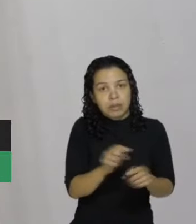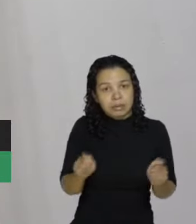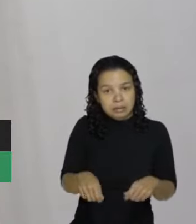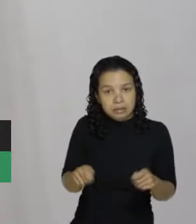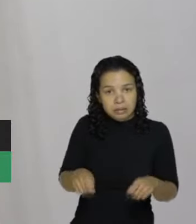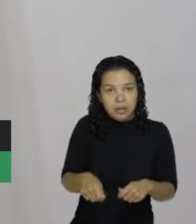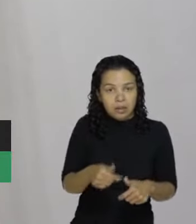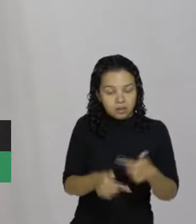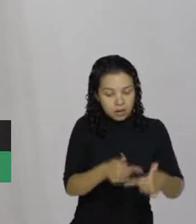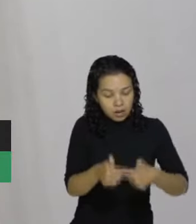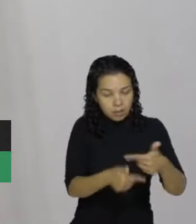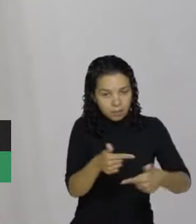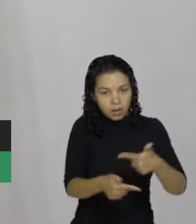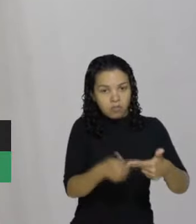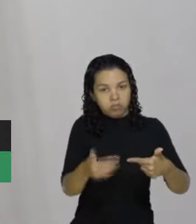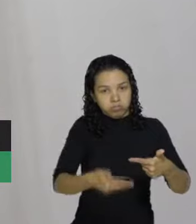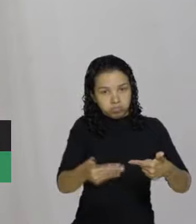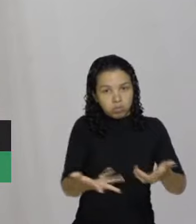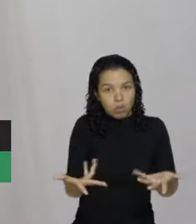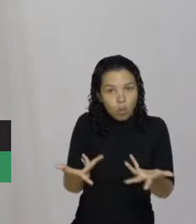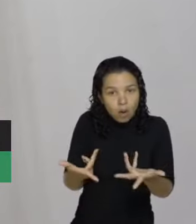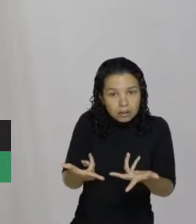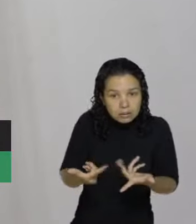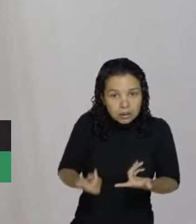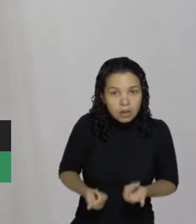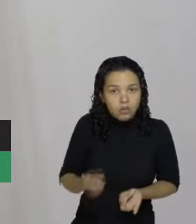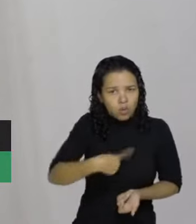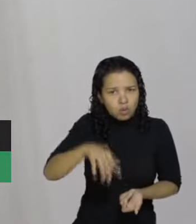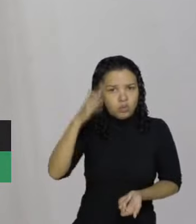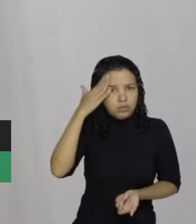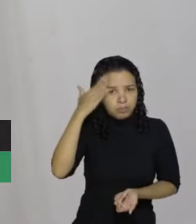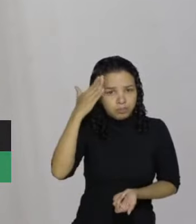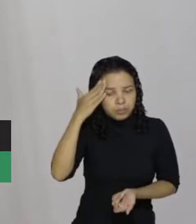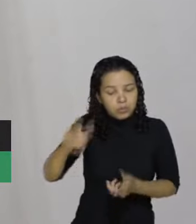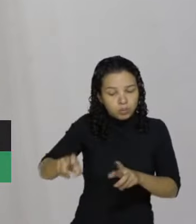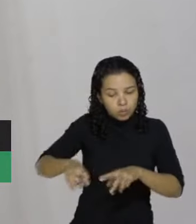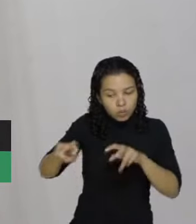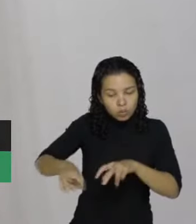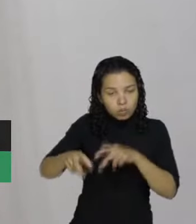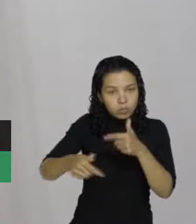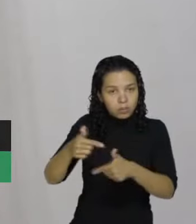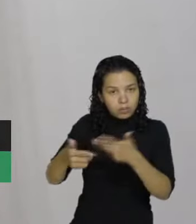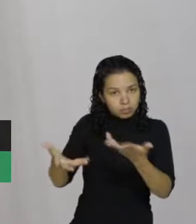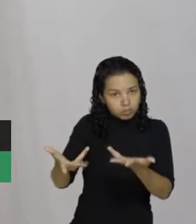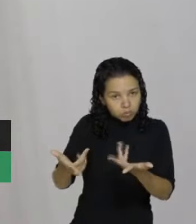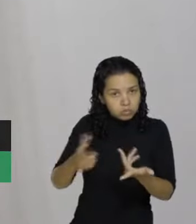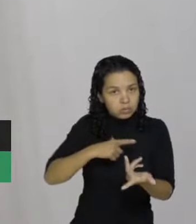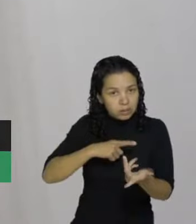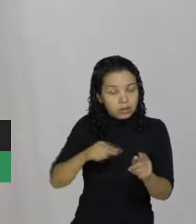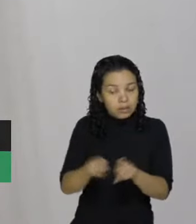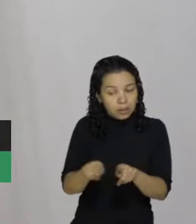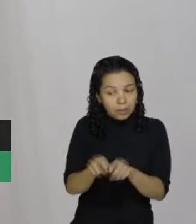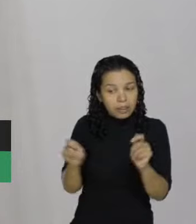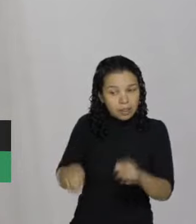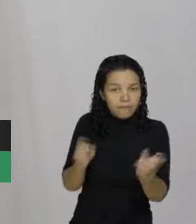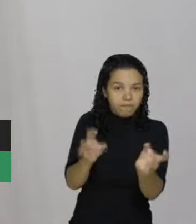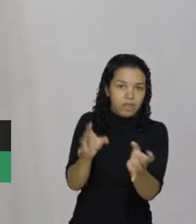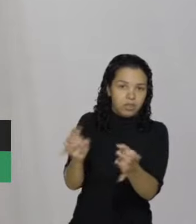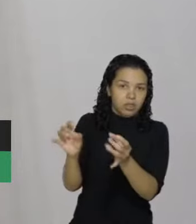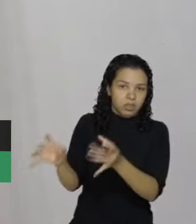eles produzam, produzam com qualidade, nós sabemos que o agricultor tem, mas que eles tenham também mercado para comercializar o seu